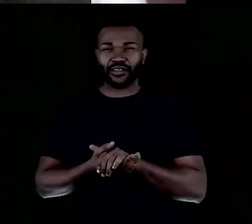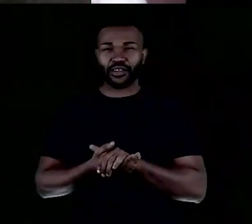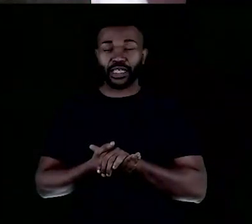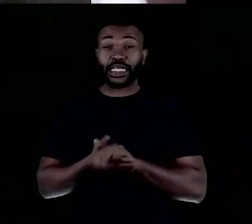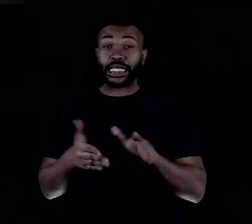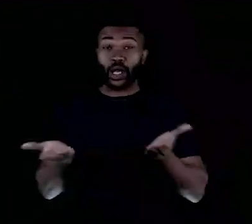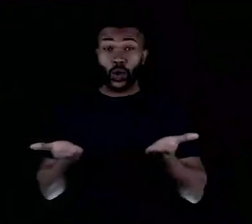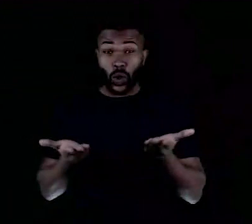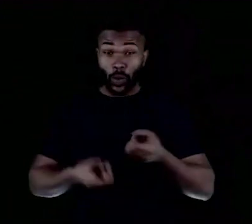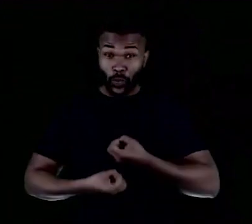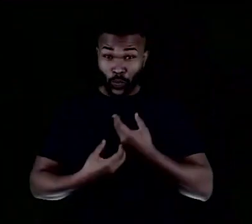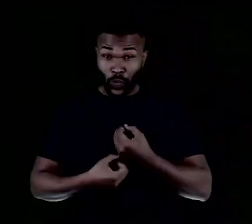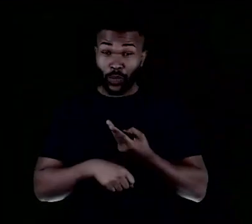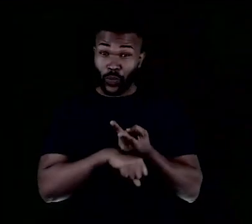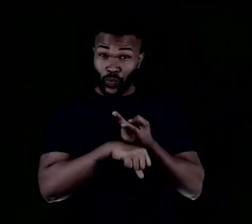Muito bom.